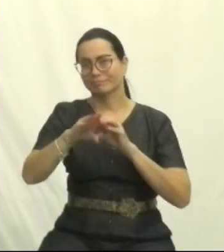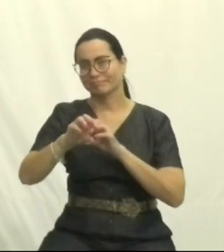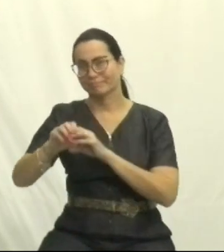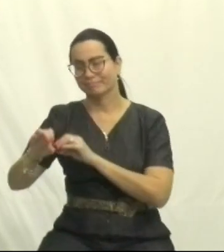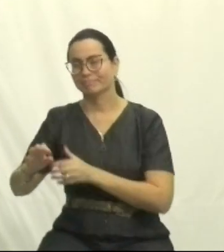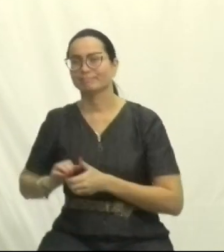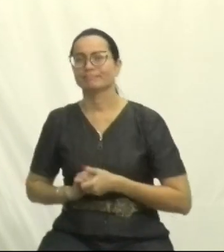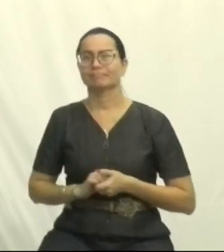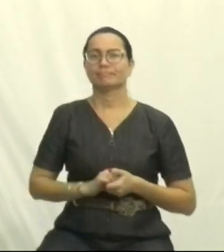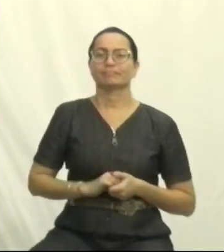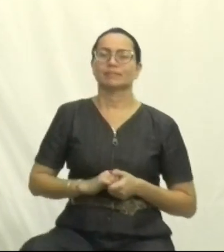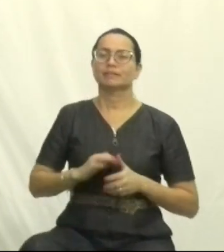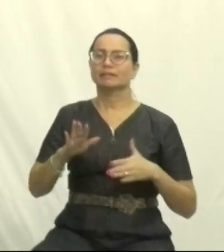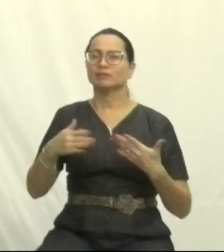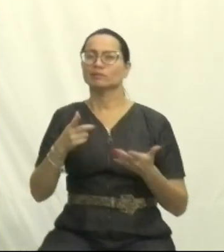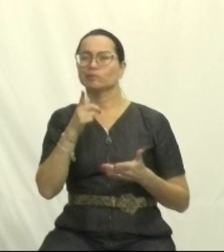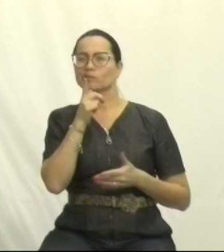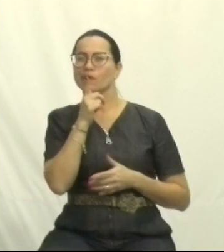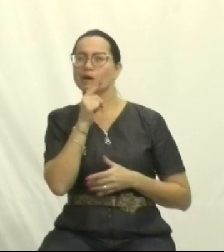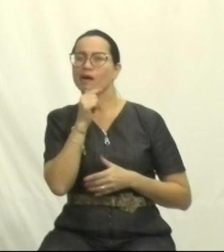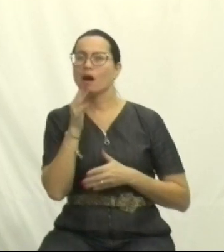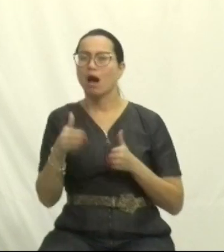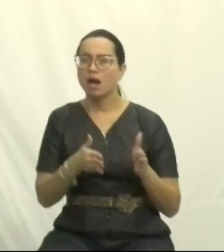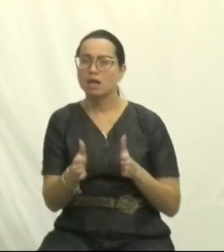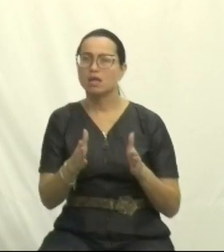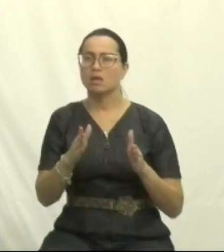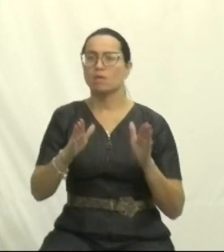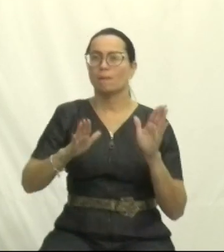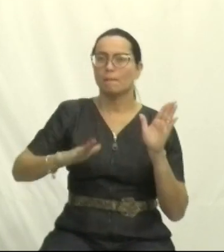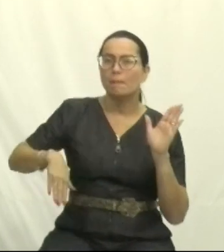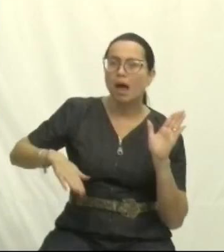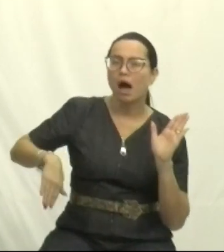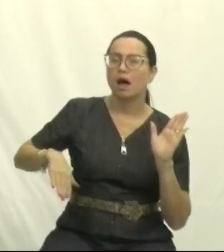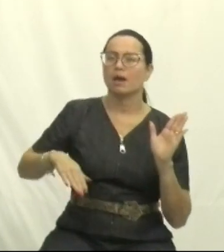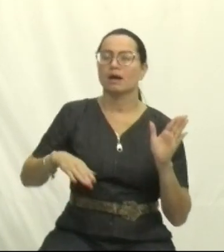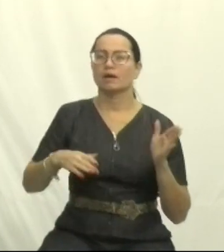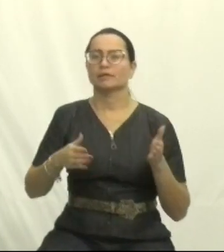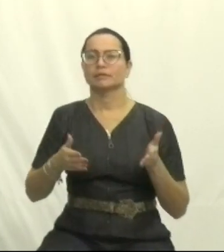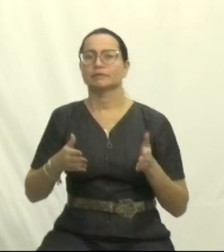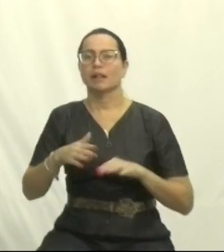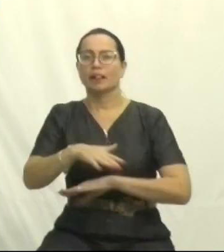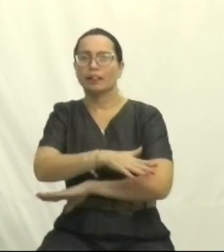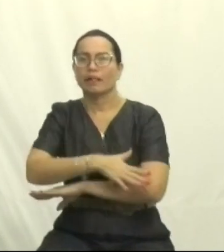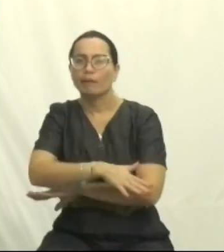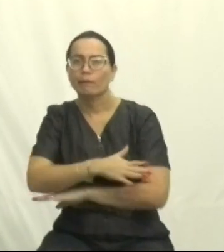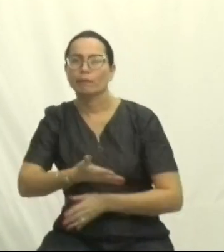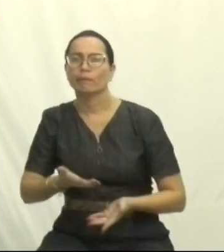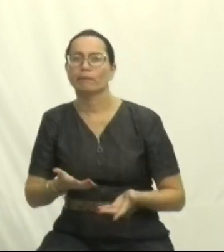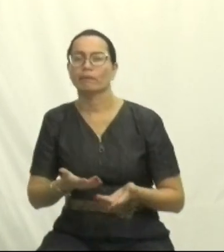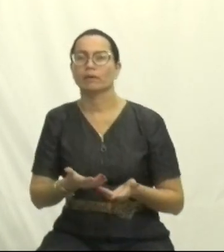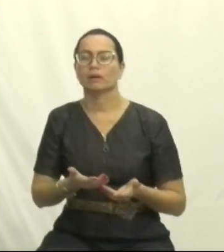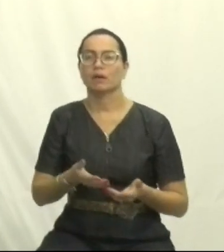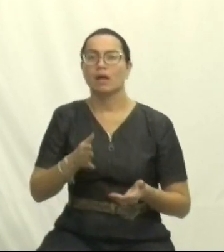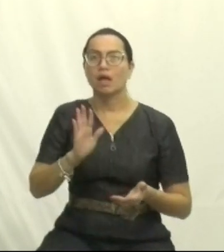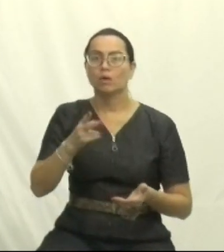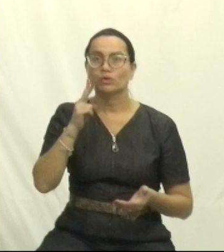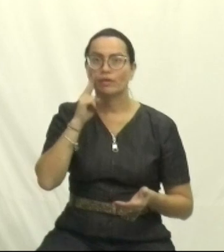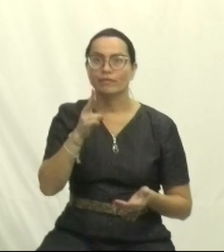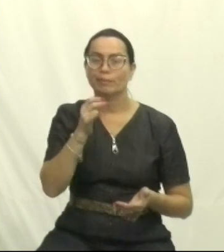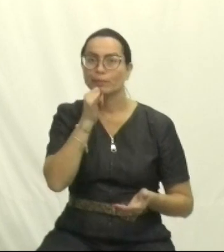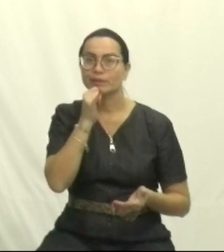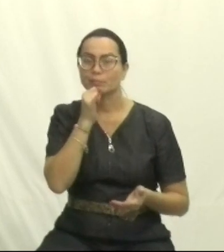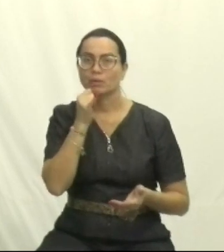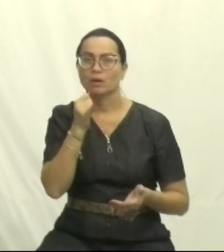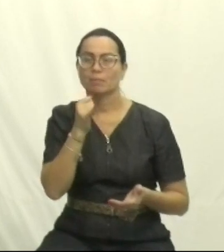vamos dizer assim, rio, lagoa. Já atendi criança afogada em balde de água, máquina de lavar